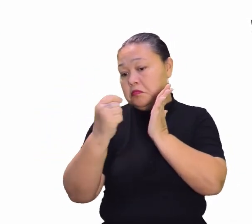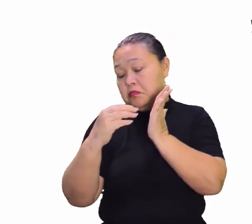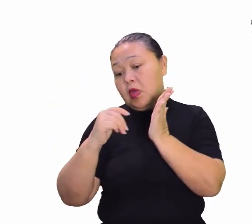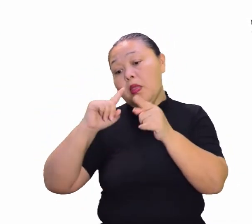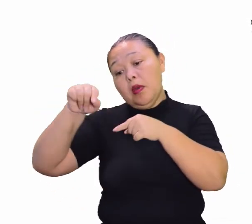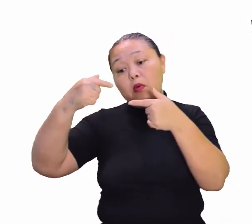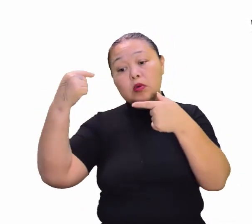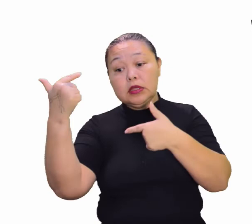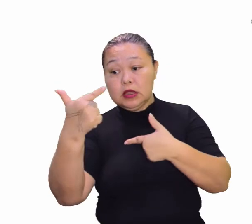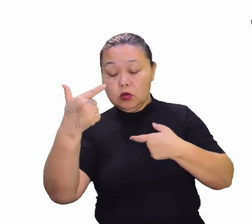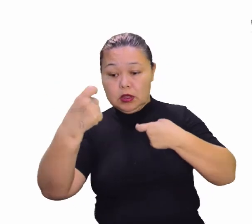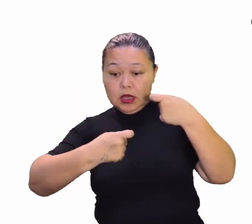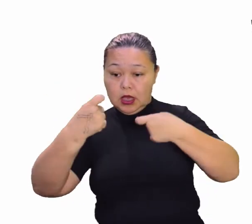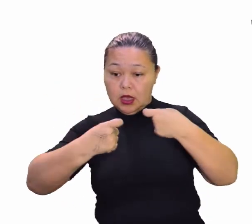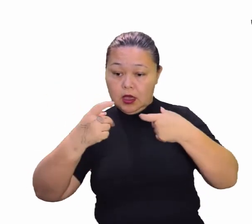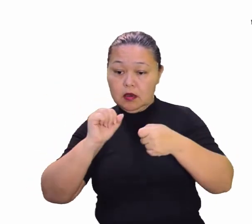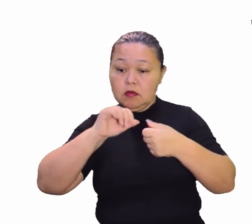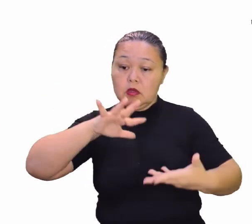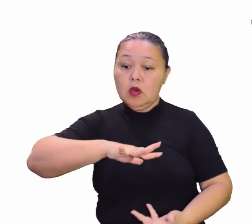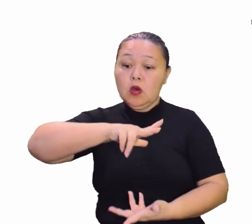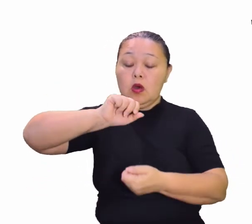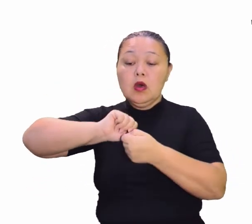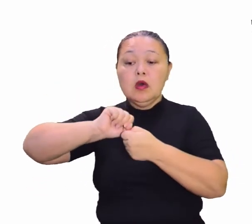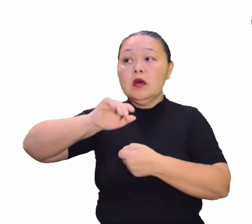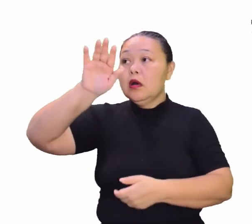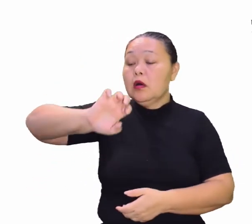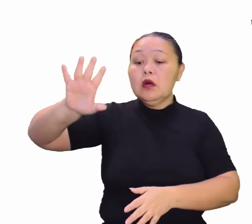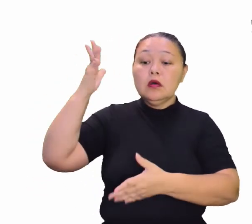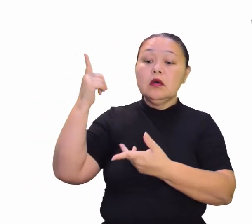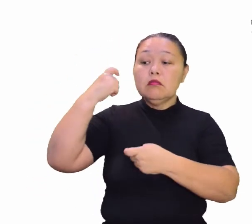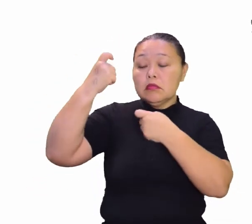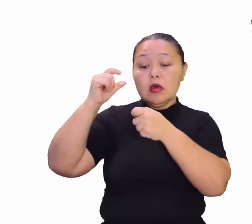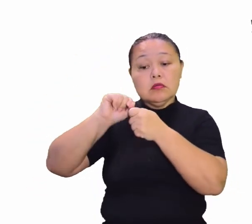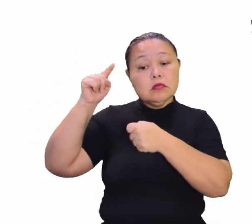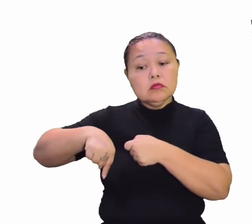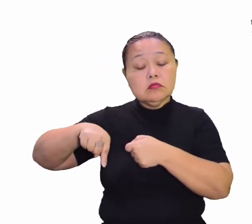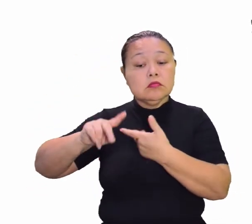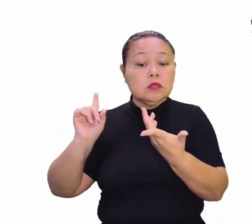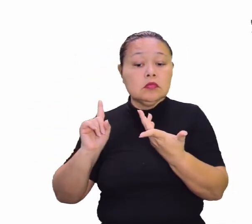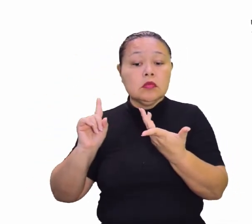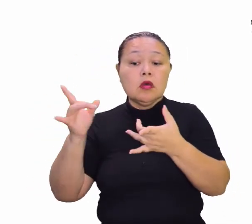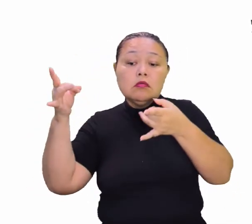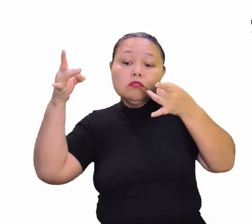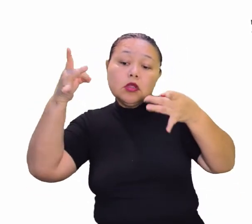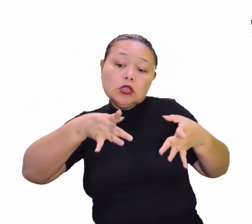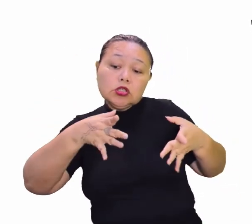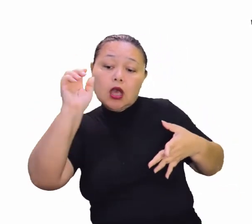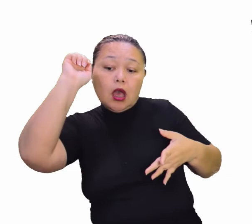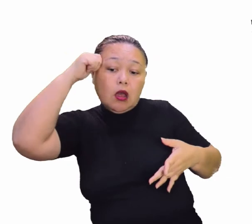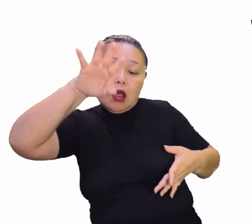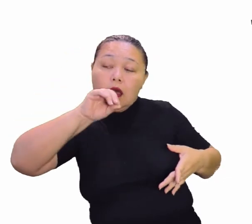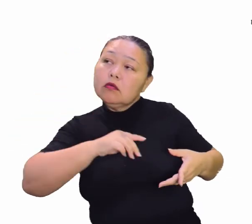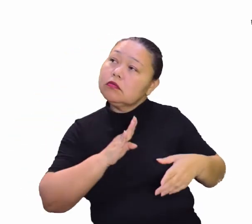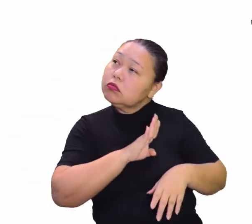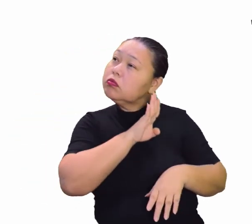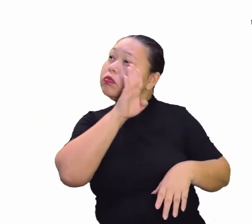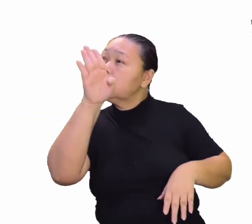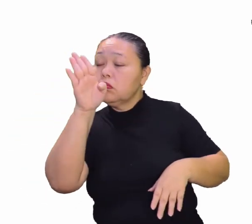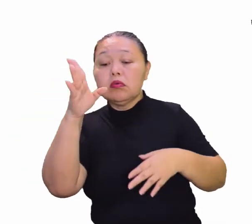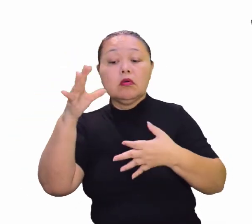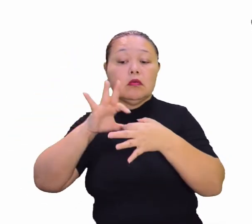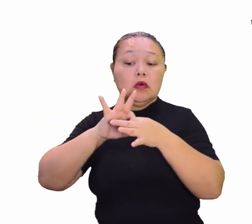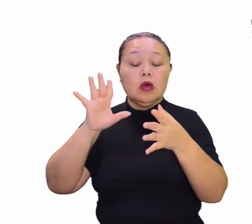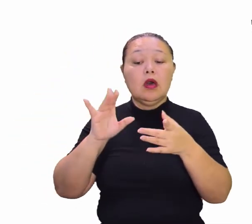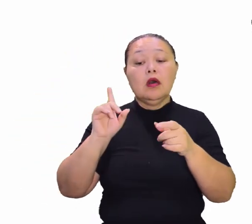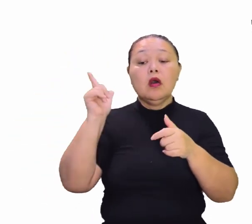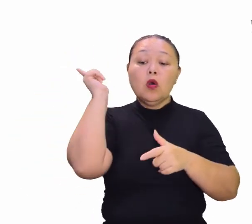Guerra Mundial, a Europa estava preocupada em construir a Europa e esses países deixaram a África e começaram o processo de independência.